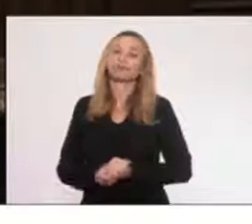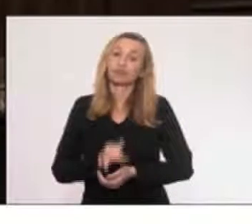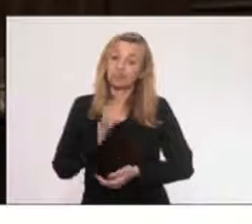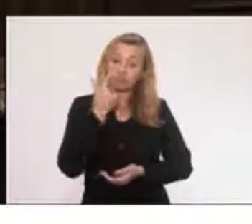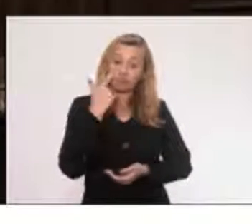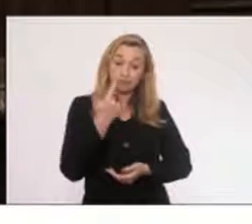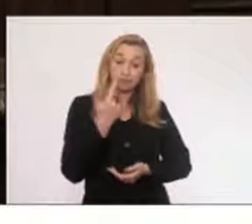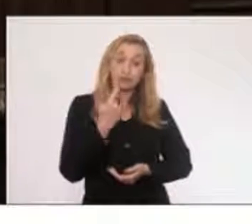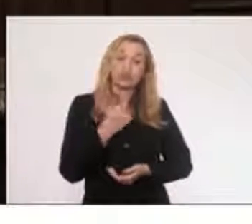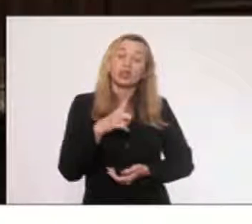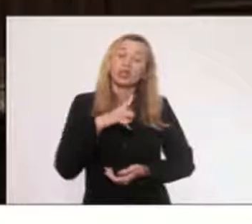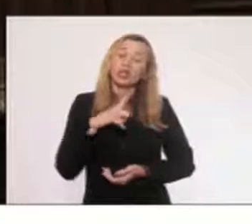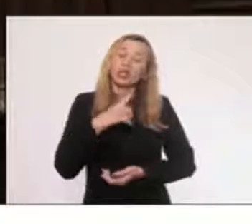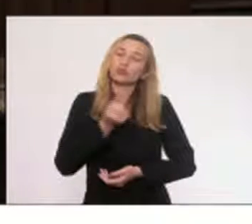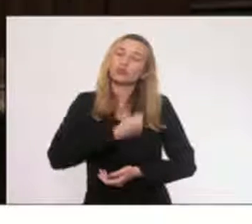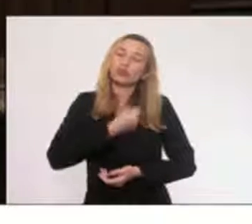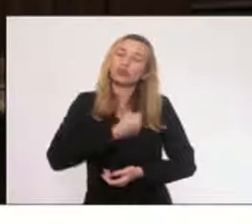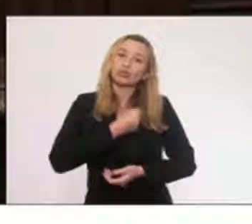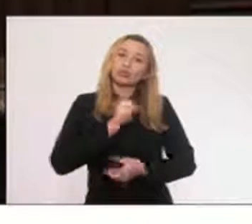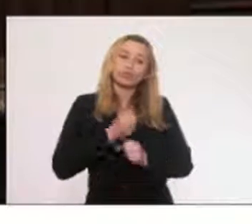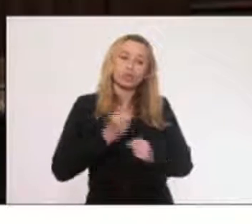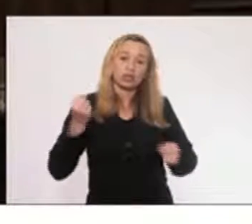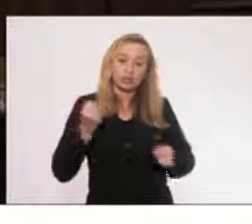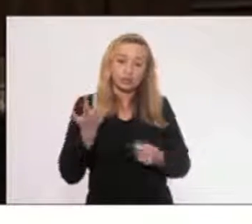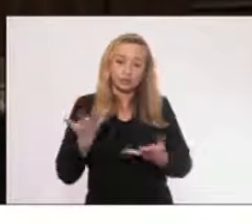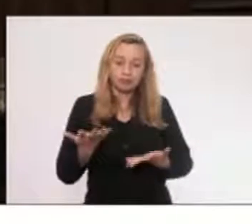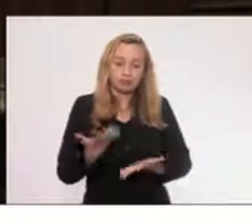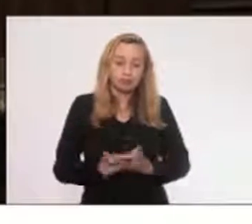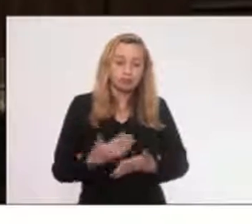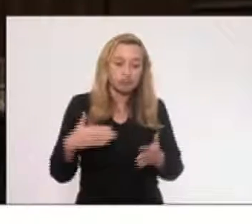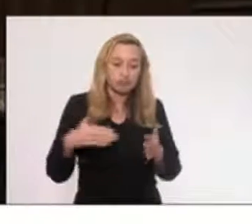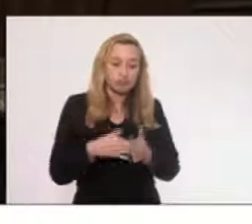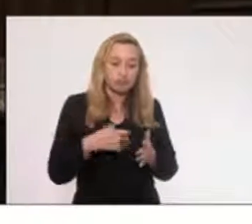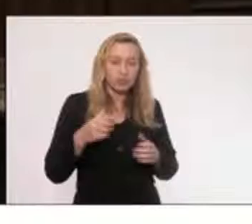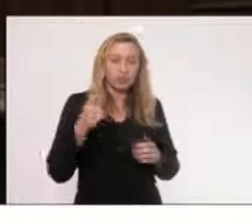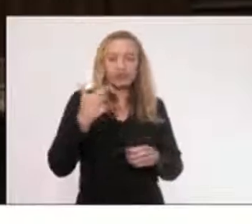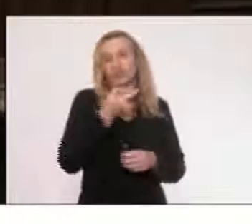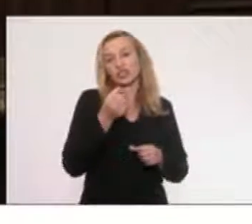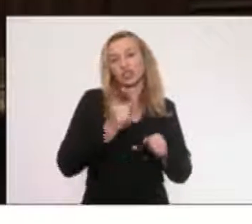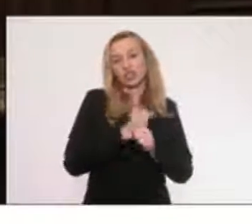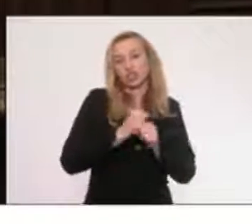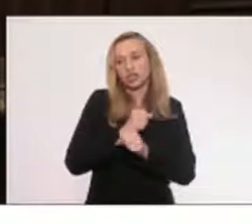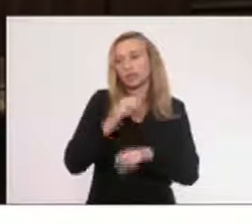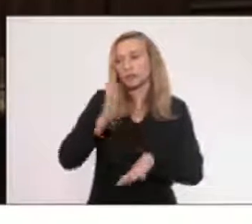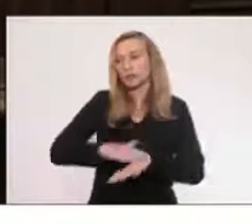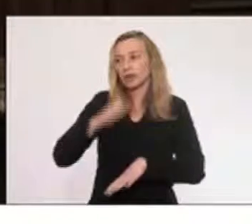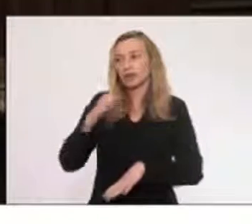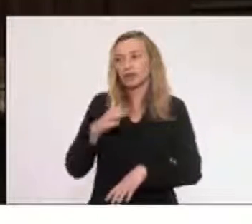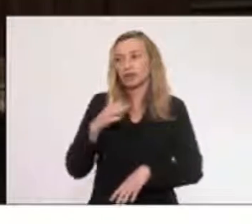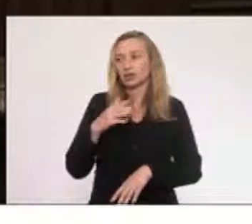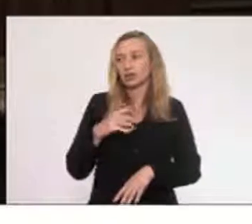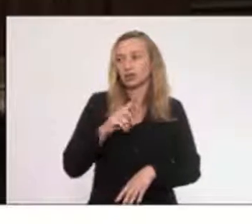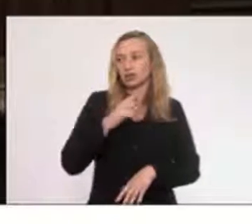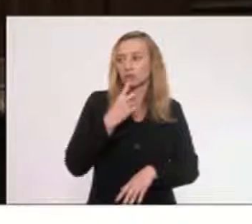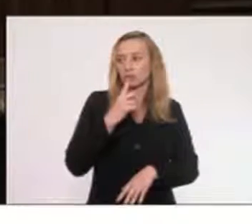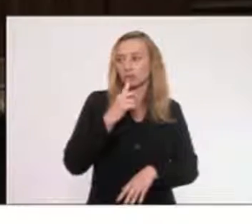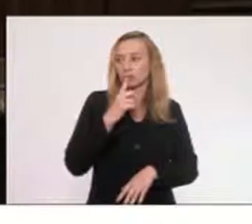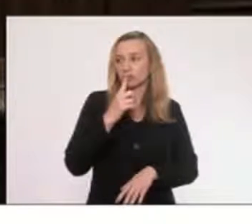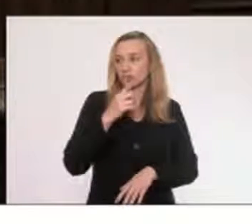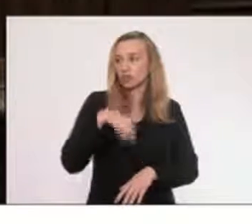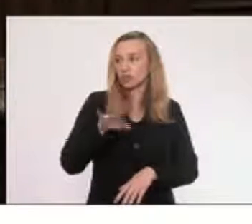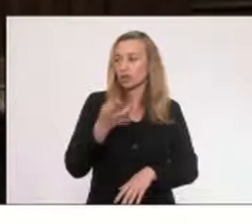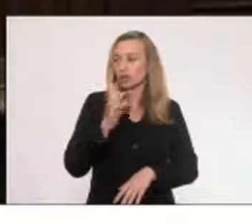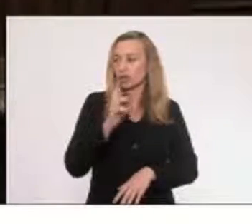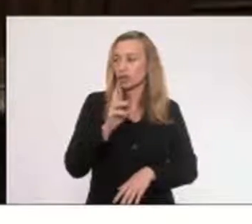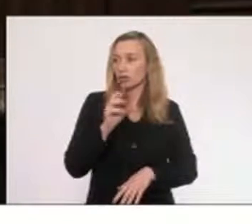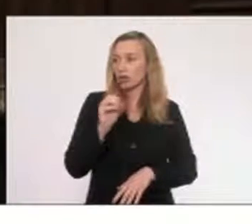Veja, nós temos números alarmantes. Nos últimos 20 anos, mais de 1 milhão